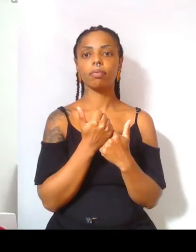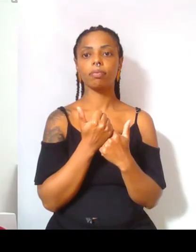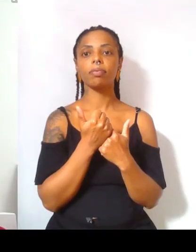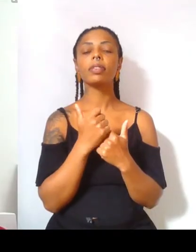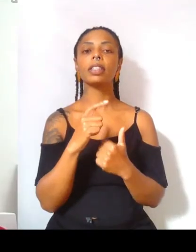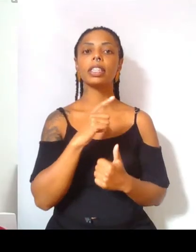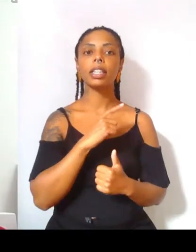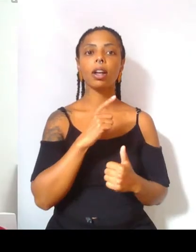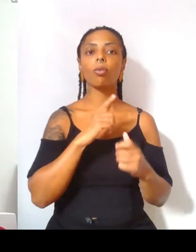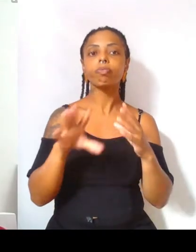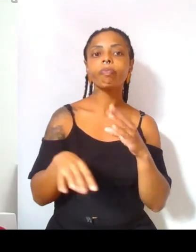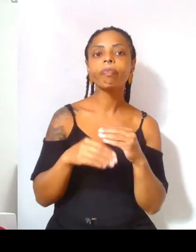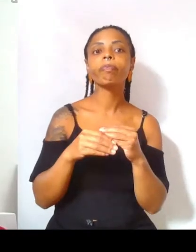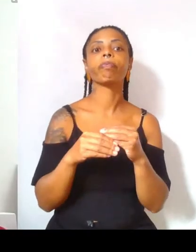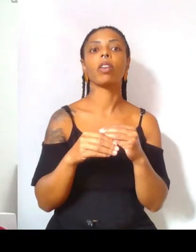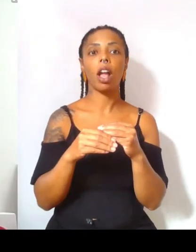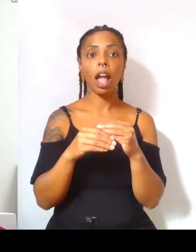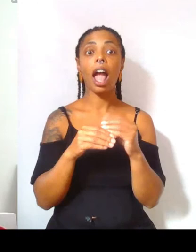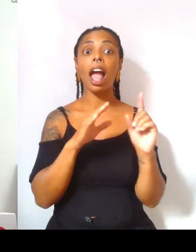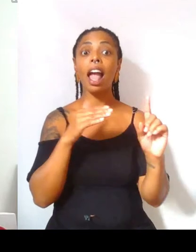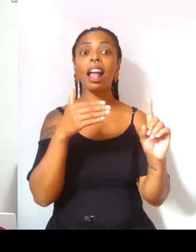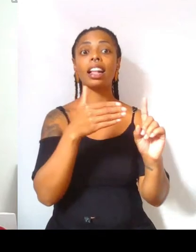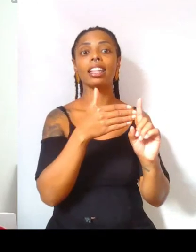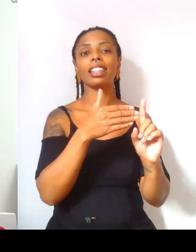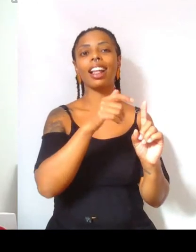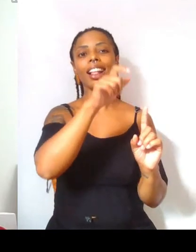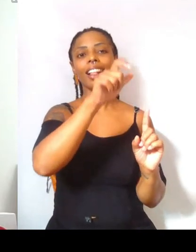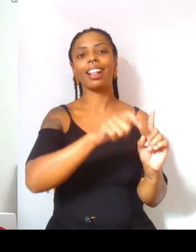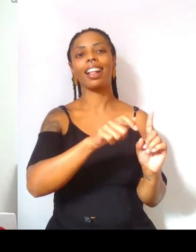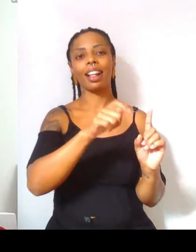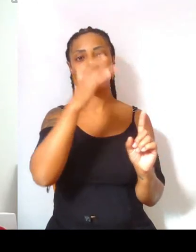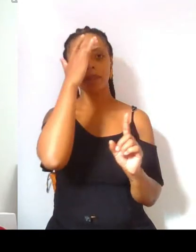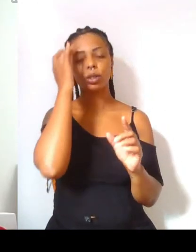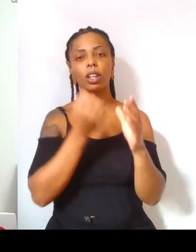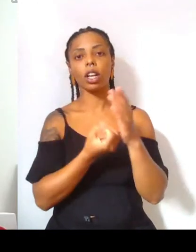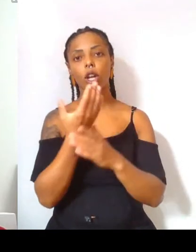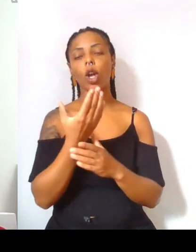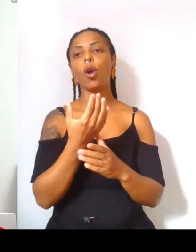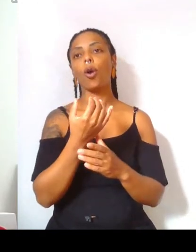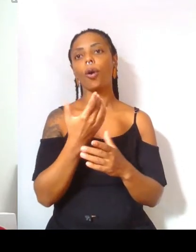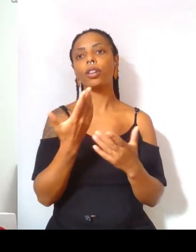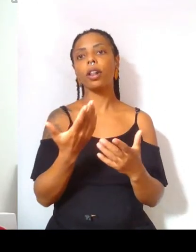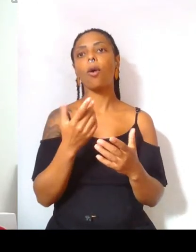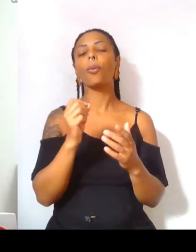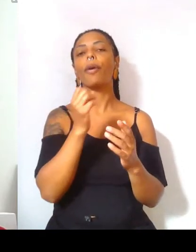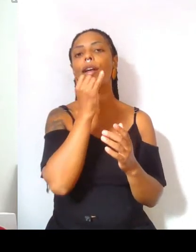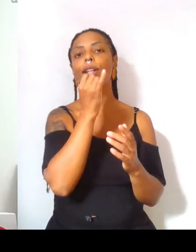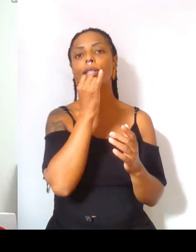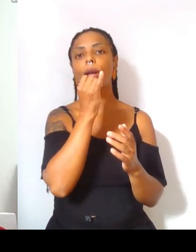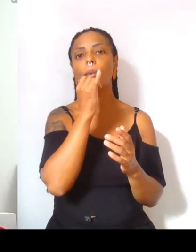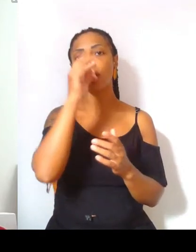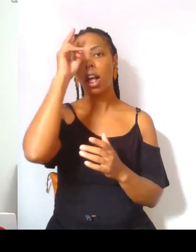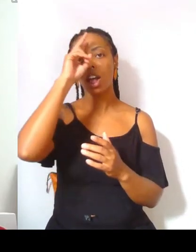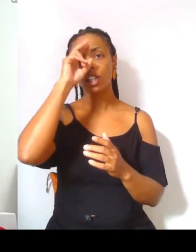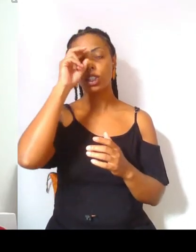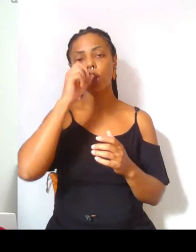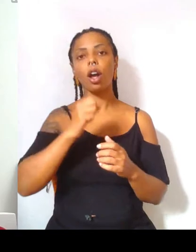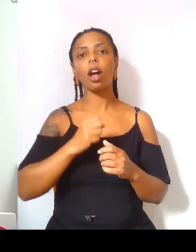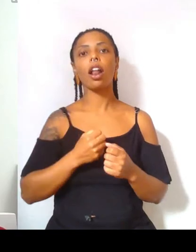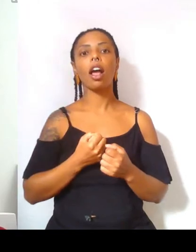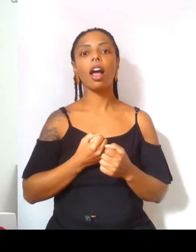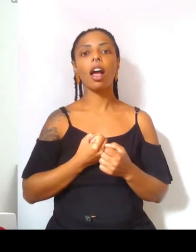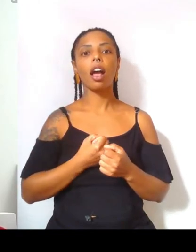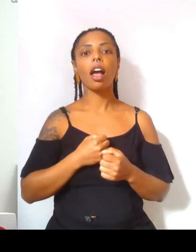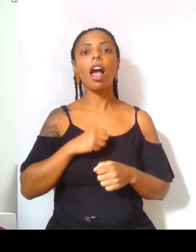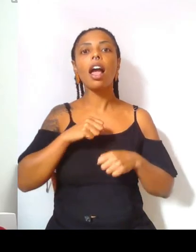as intenções autorais pensando nas histórias da arte desculpa descer